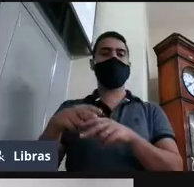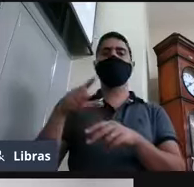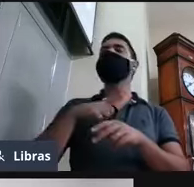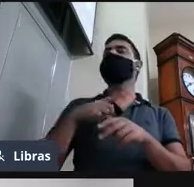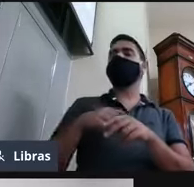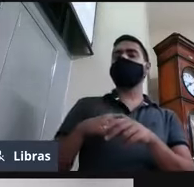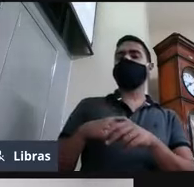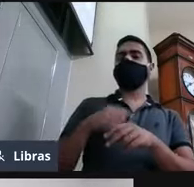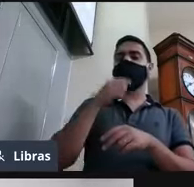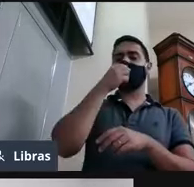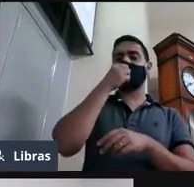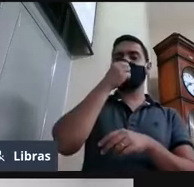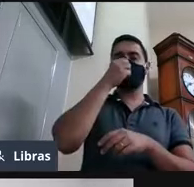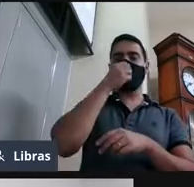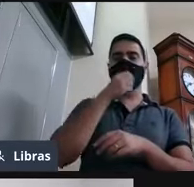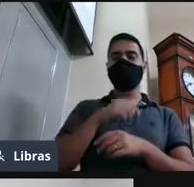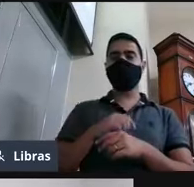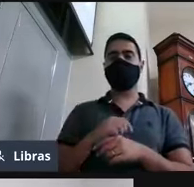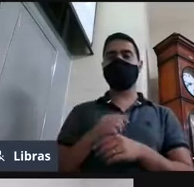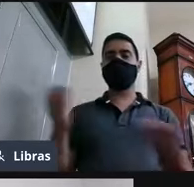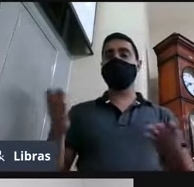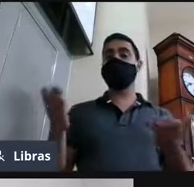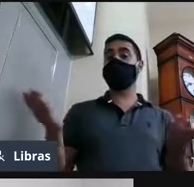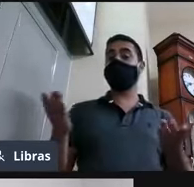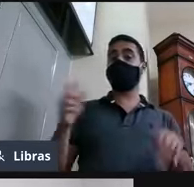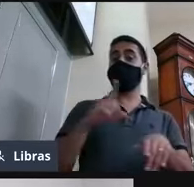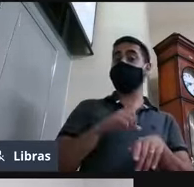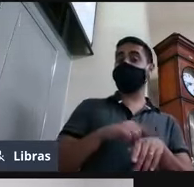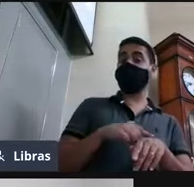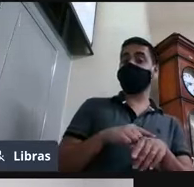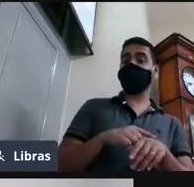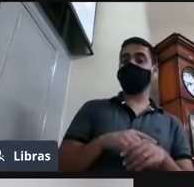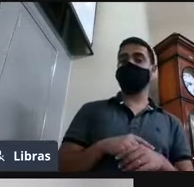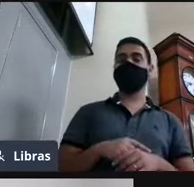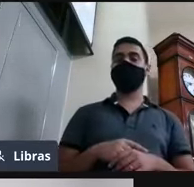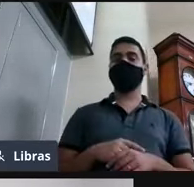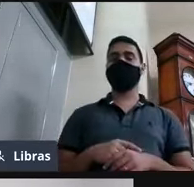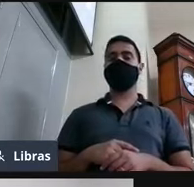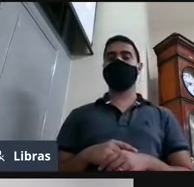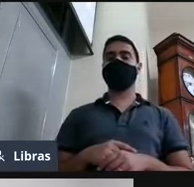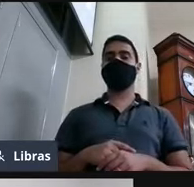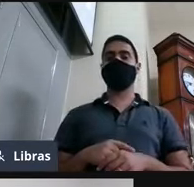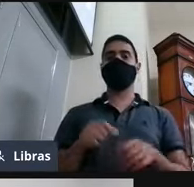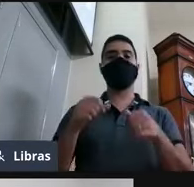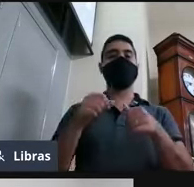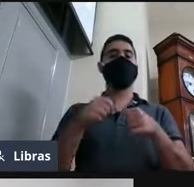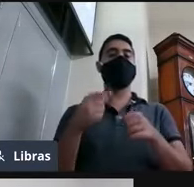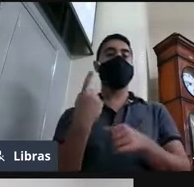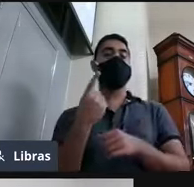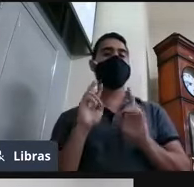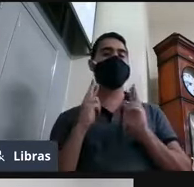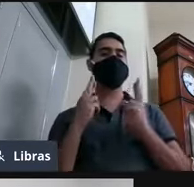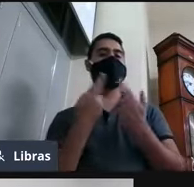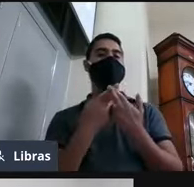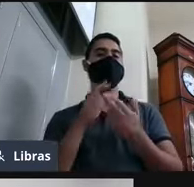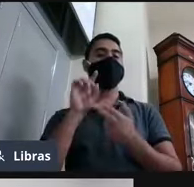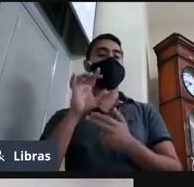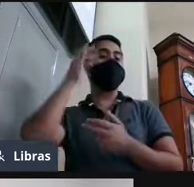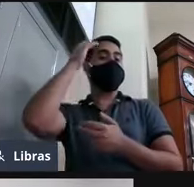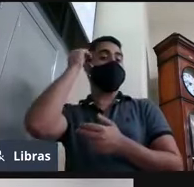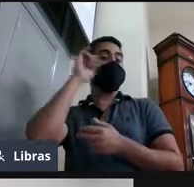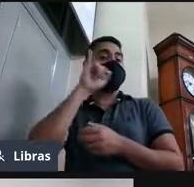dinheiro. Mas nesse momento agora, a gente ficou uma sessão inteira só para saber se